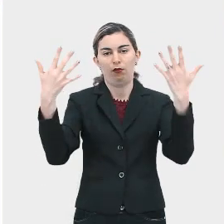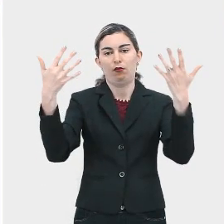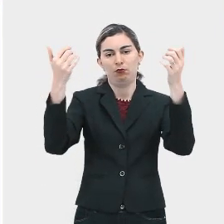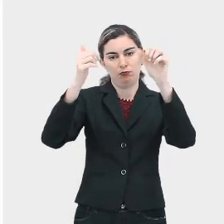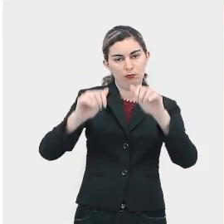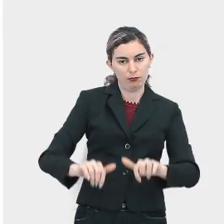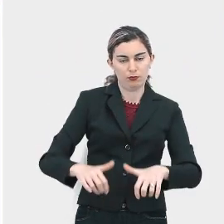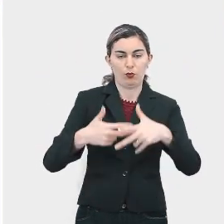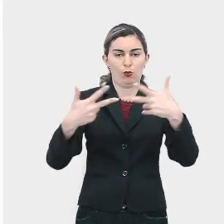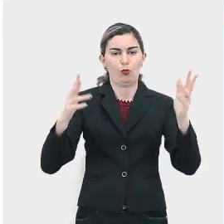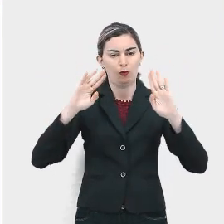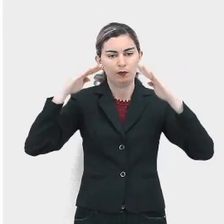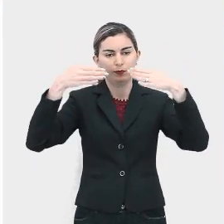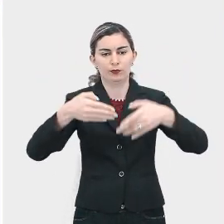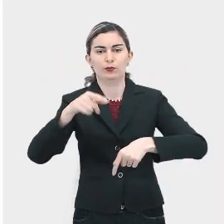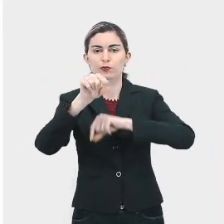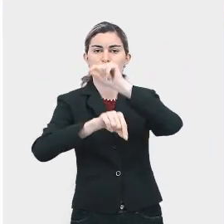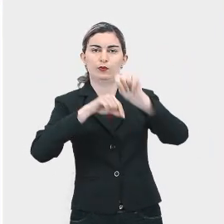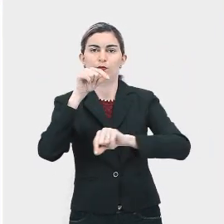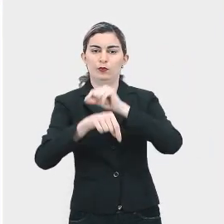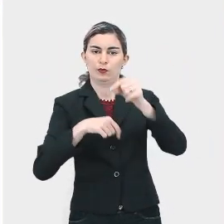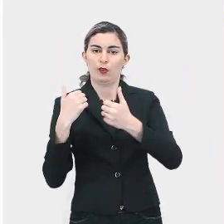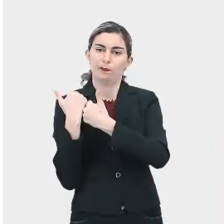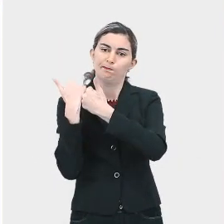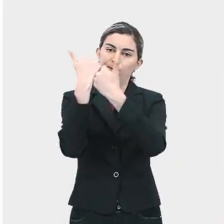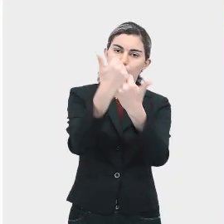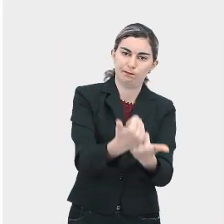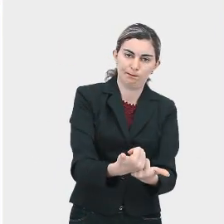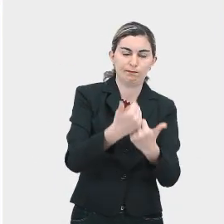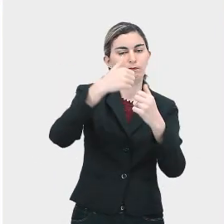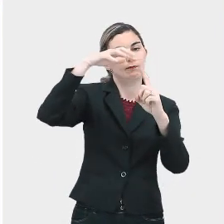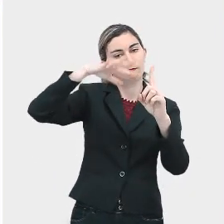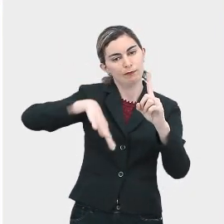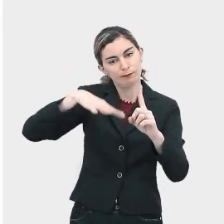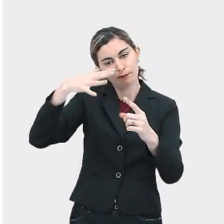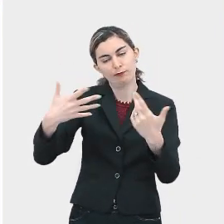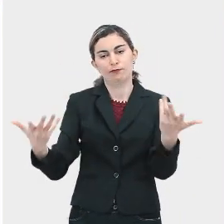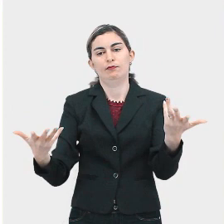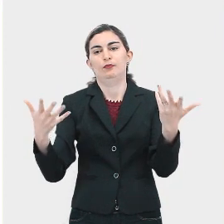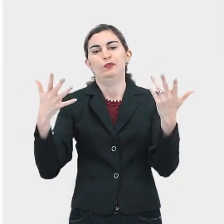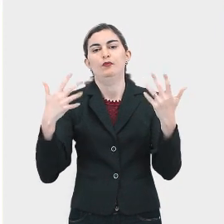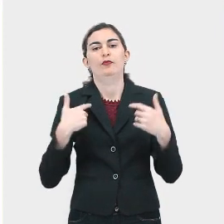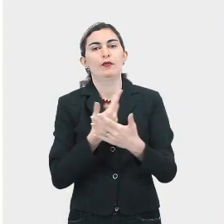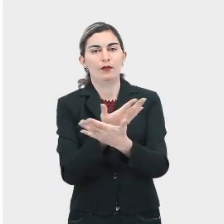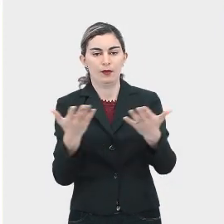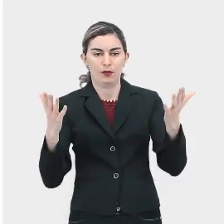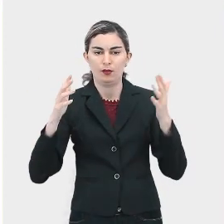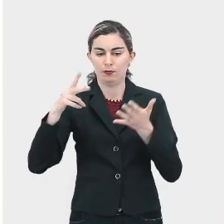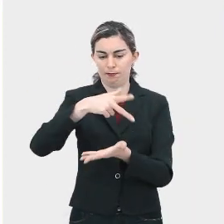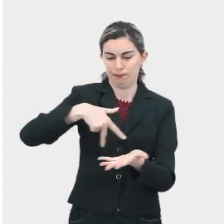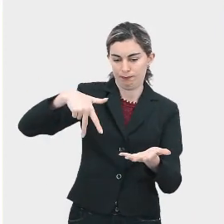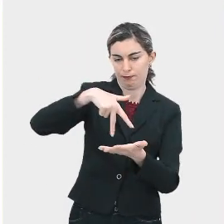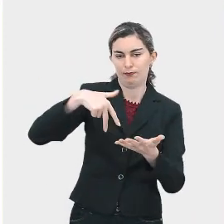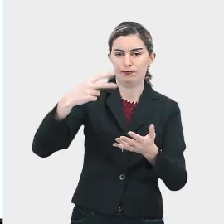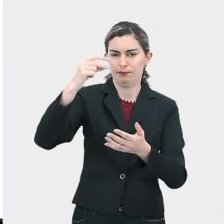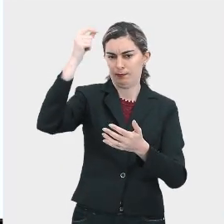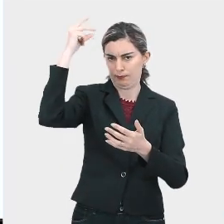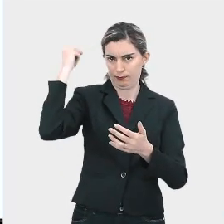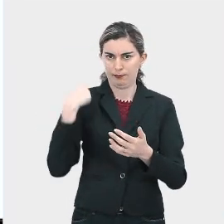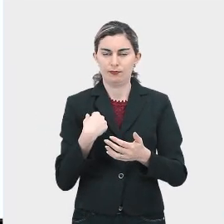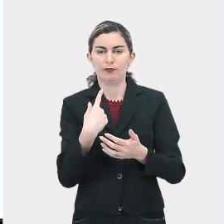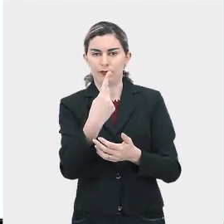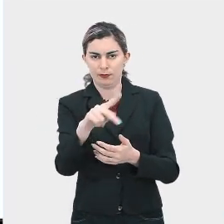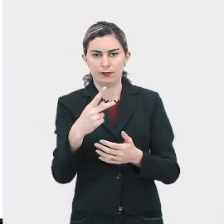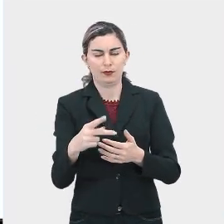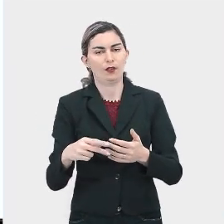E o seu maior objetivo era reverenciar as divindades. Então a dança, no espectro